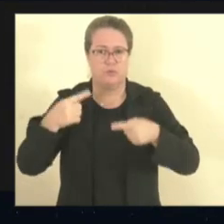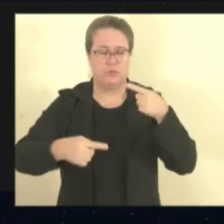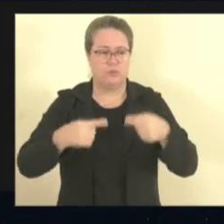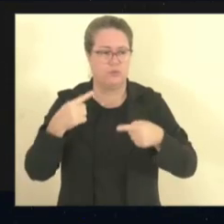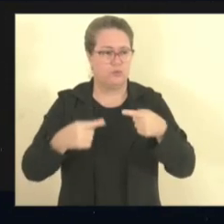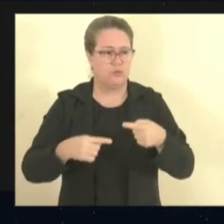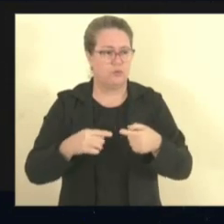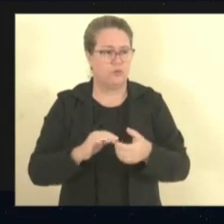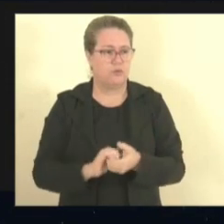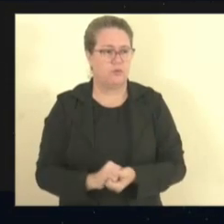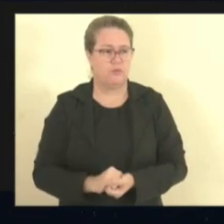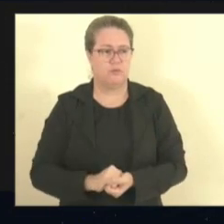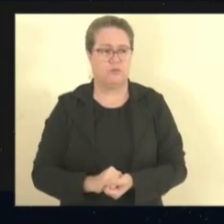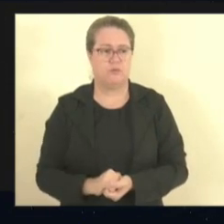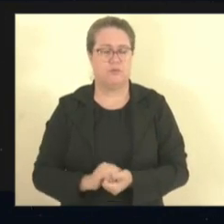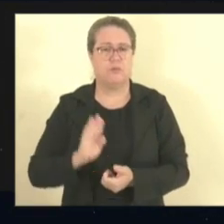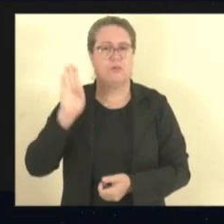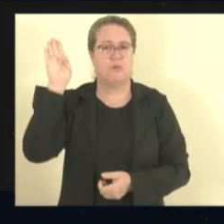Presidente,